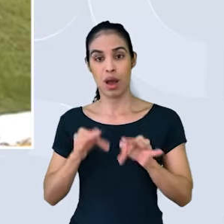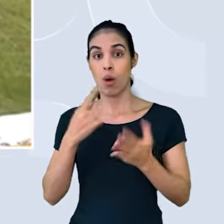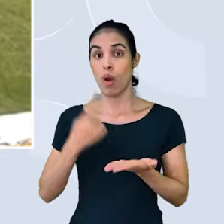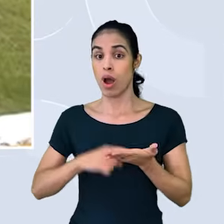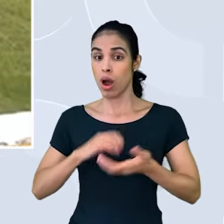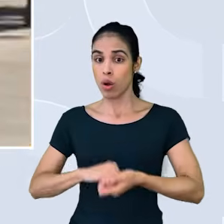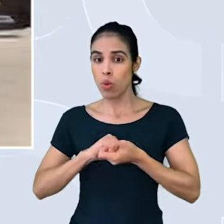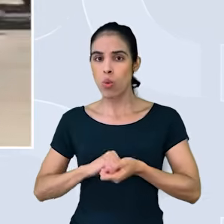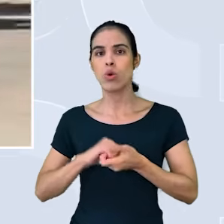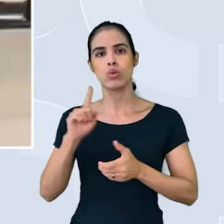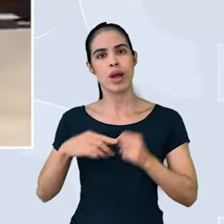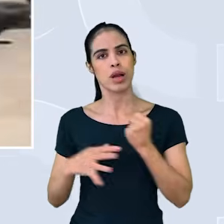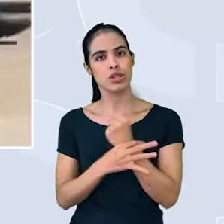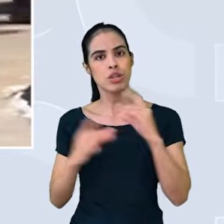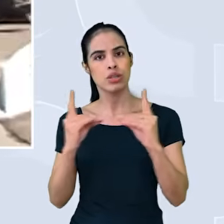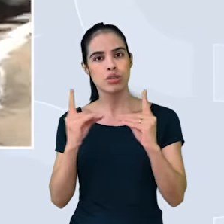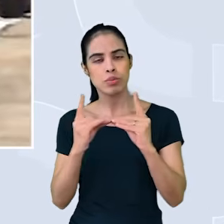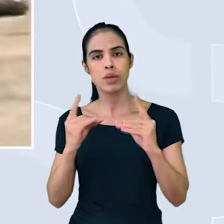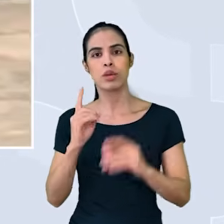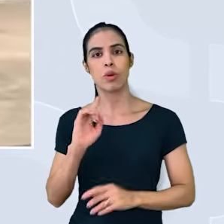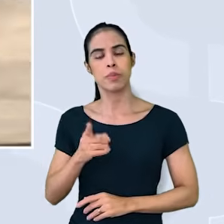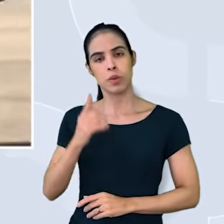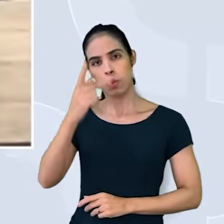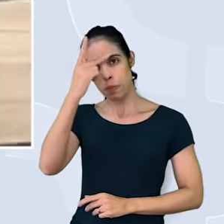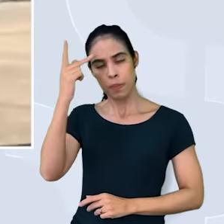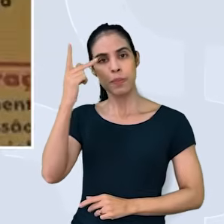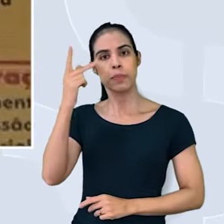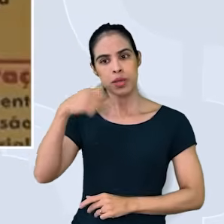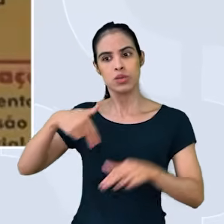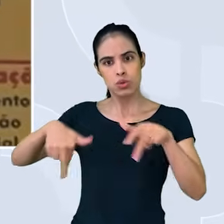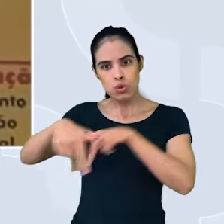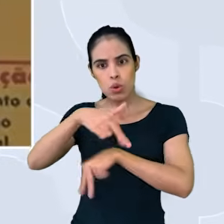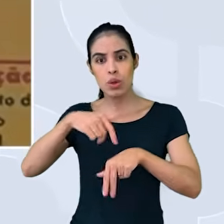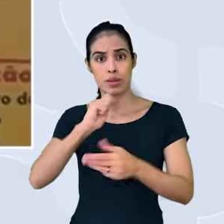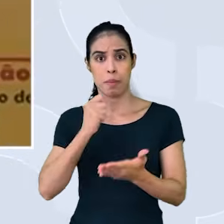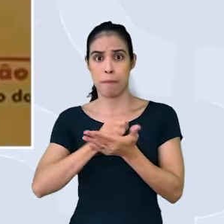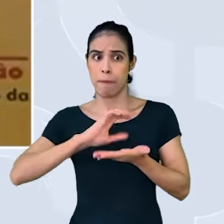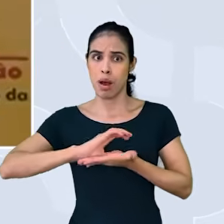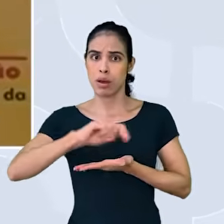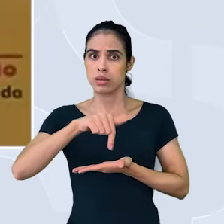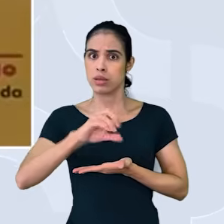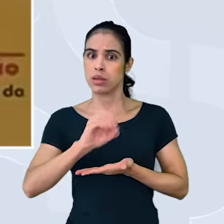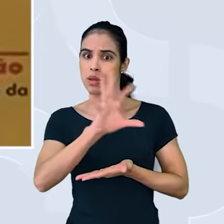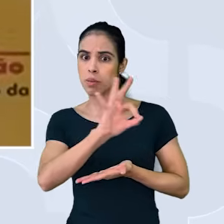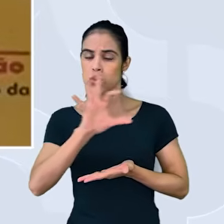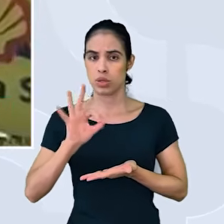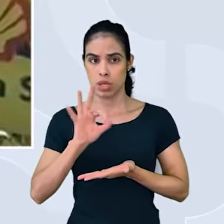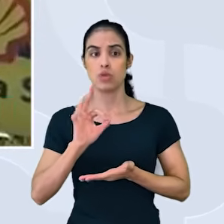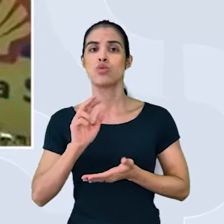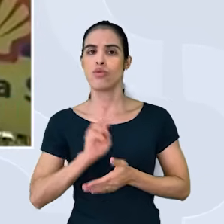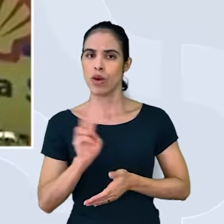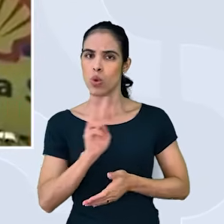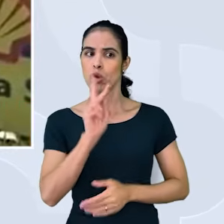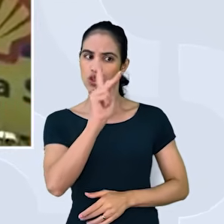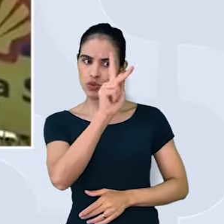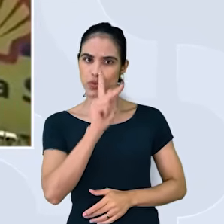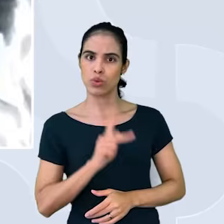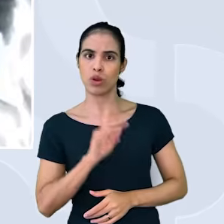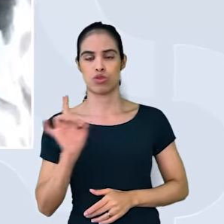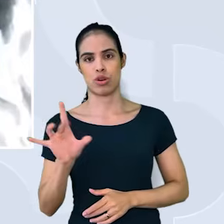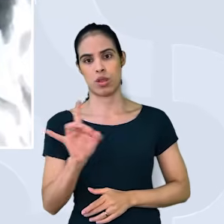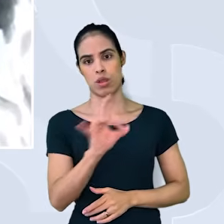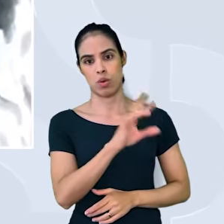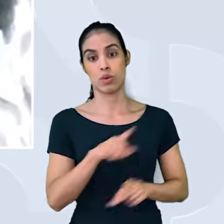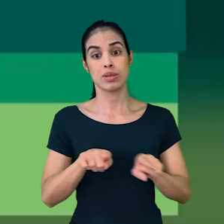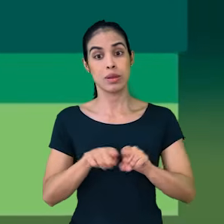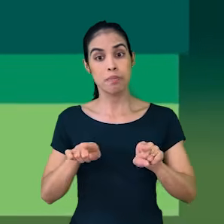conciliação, foi garantido atendimento a mais de 1.000 pessoas, com pagamento imediato de 70% dos valores individuais